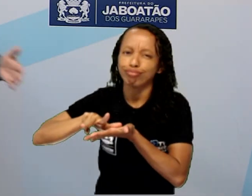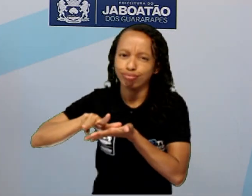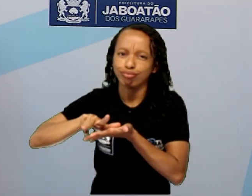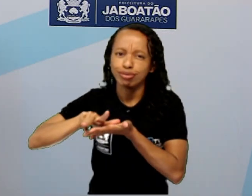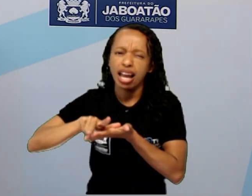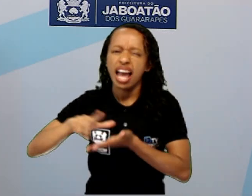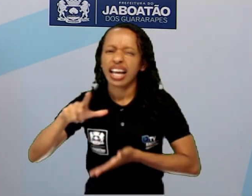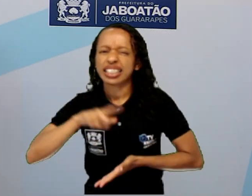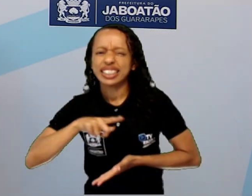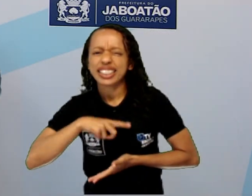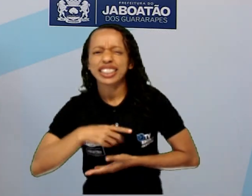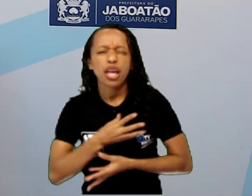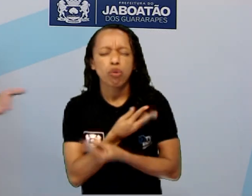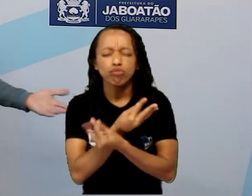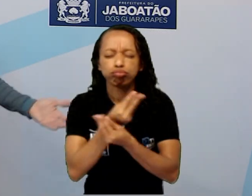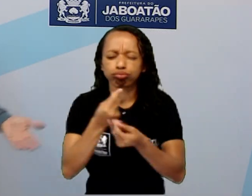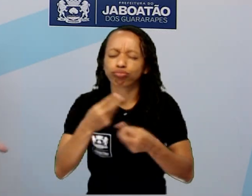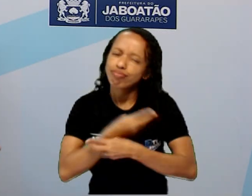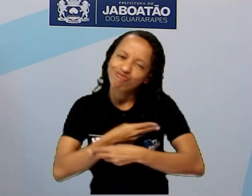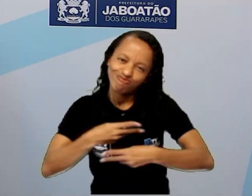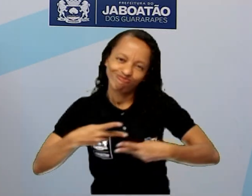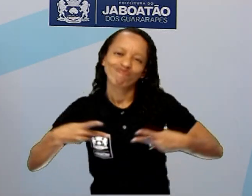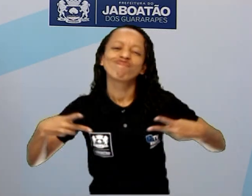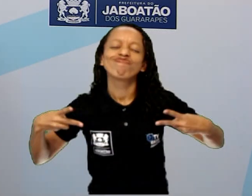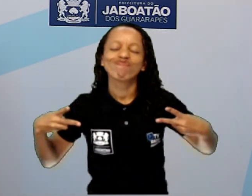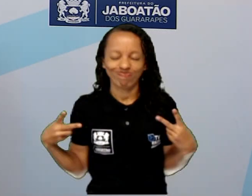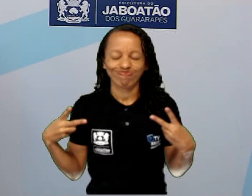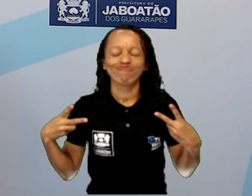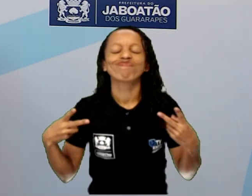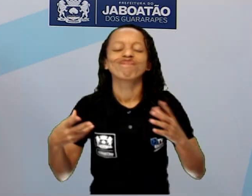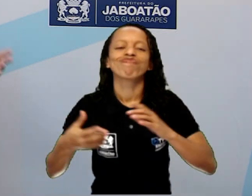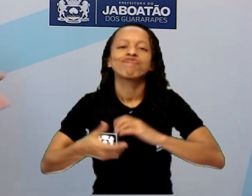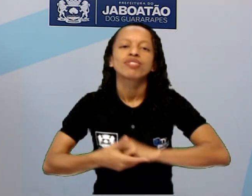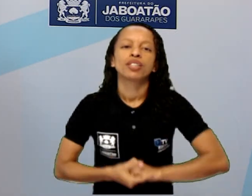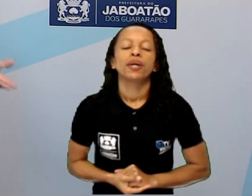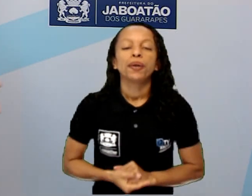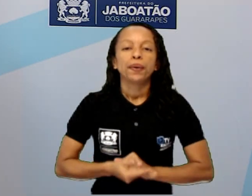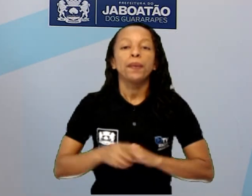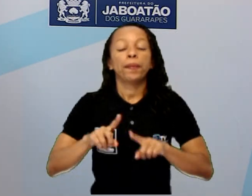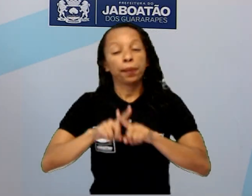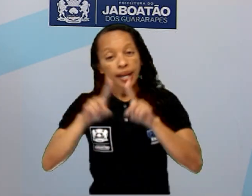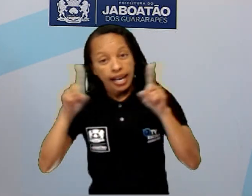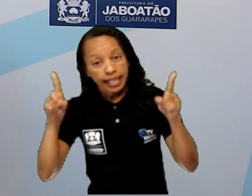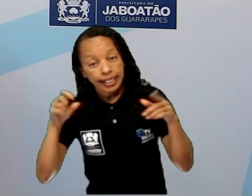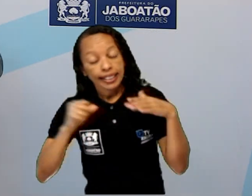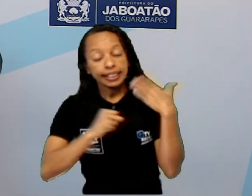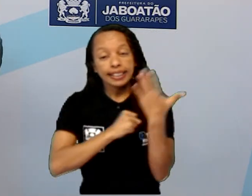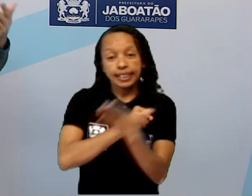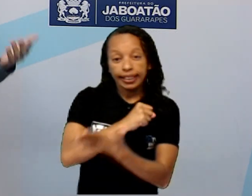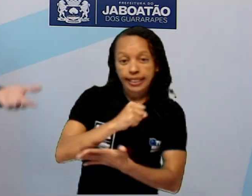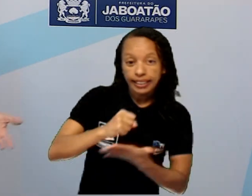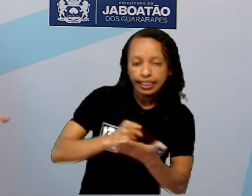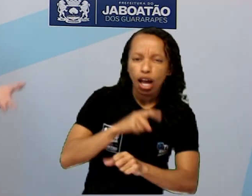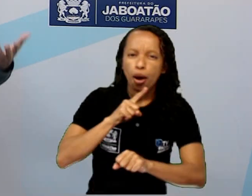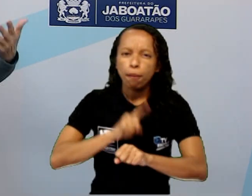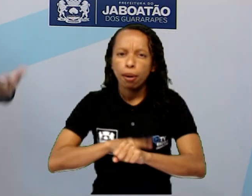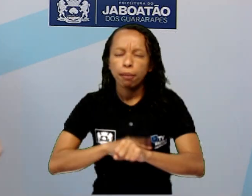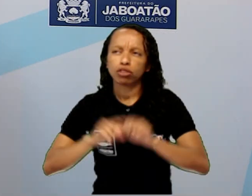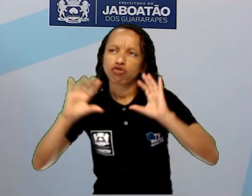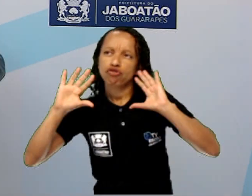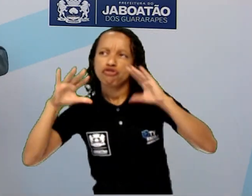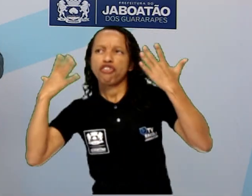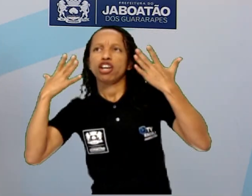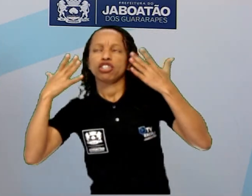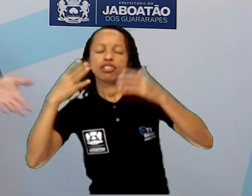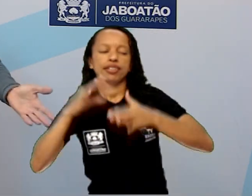coisa aí que é só de Pernambuco, tem coisa que é do país todo, ok? Mas no grosso, o básico é o momento de festividade da carne,